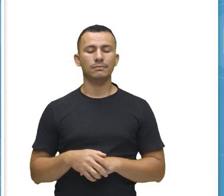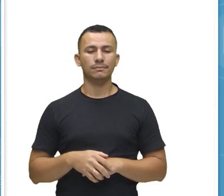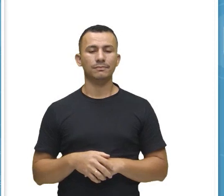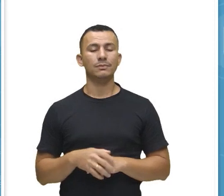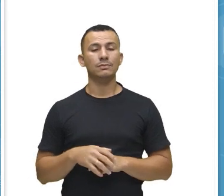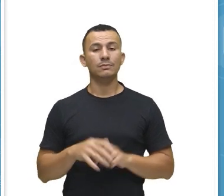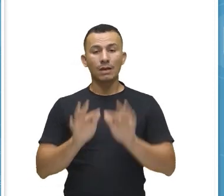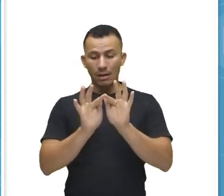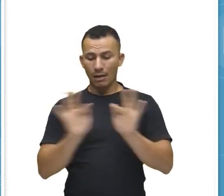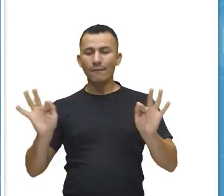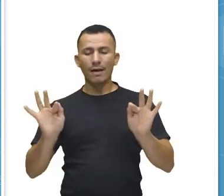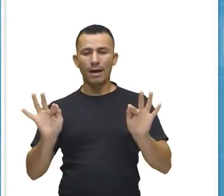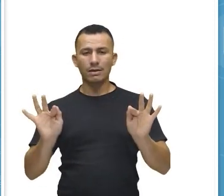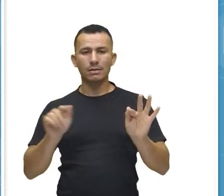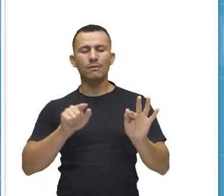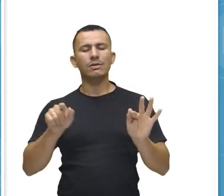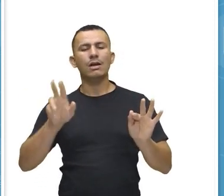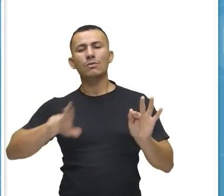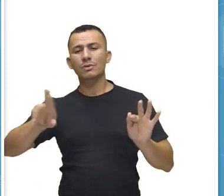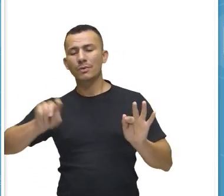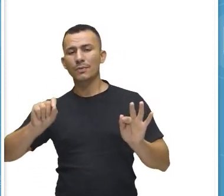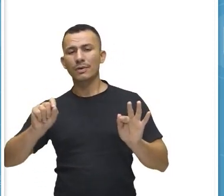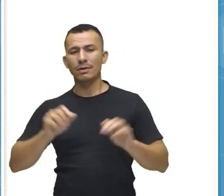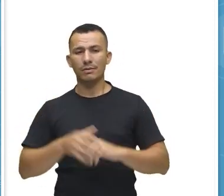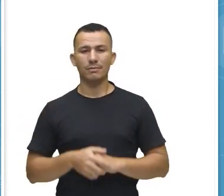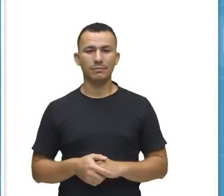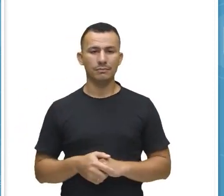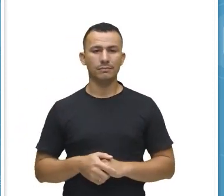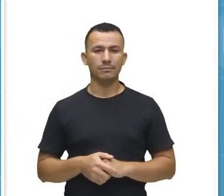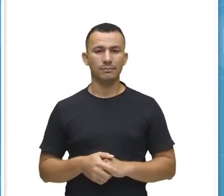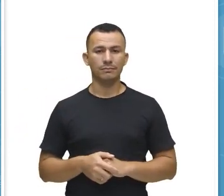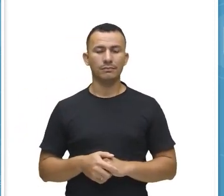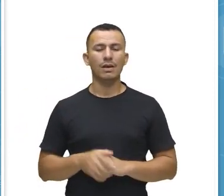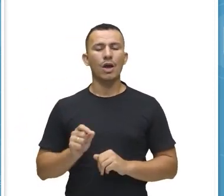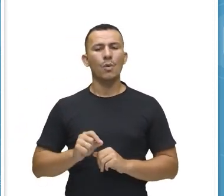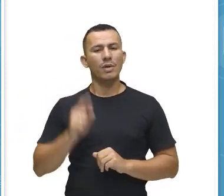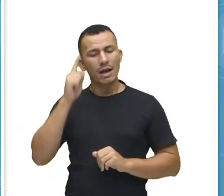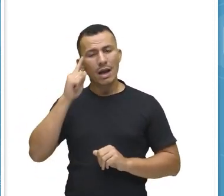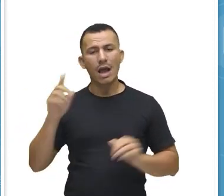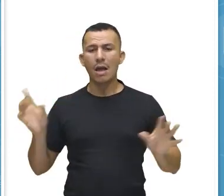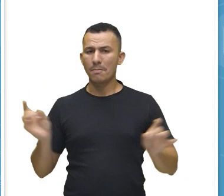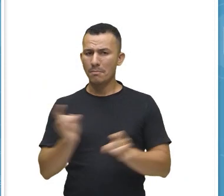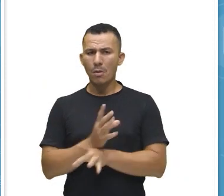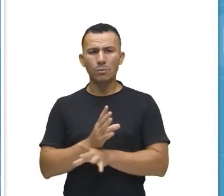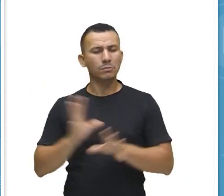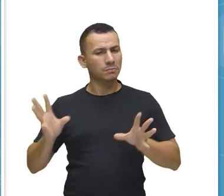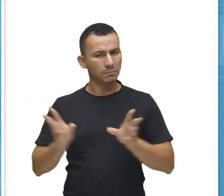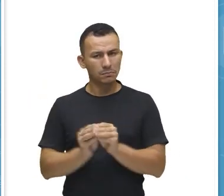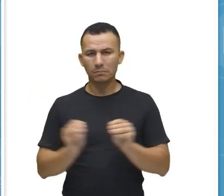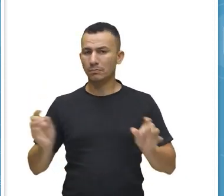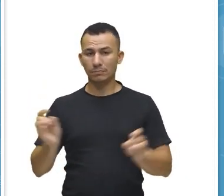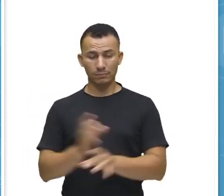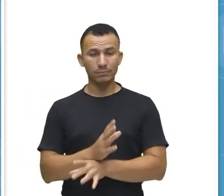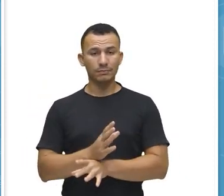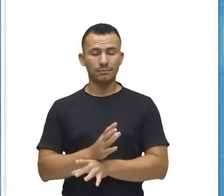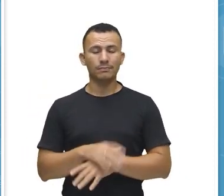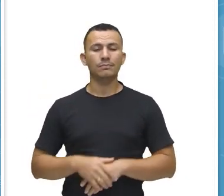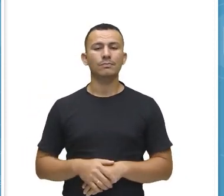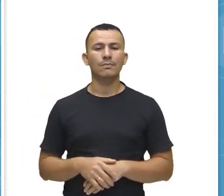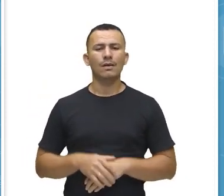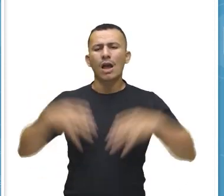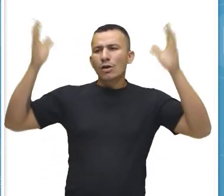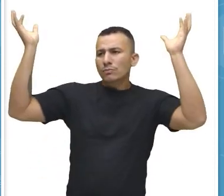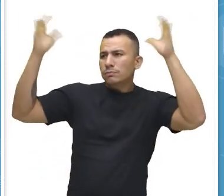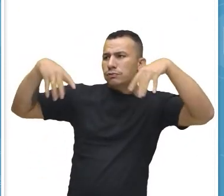Você vai observar o seguinte, que você está tratando com uma conclusão. Não é a conclusão? A chuva